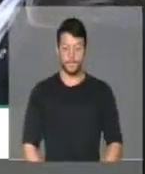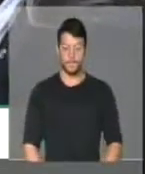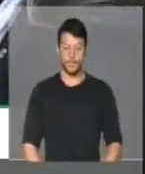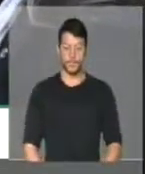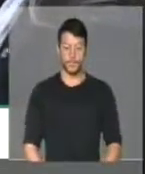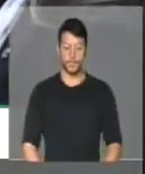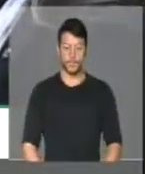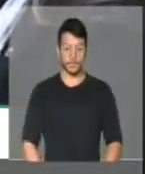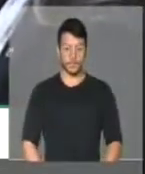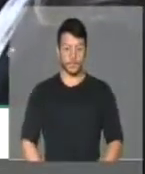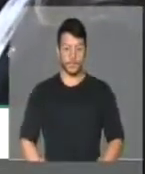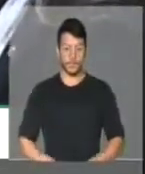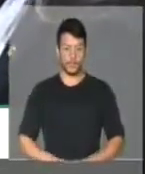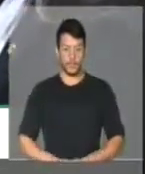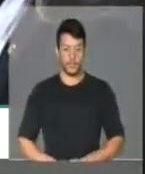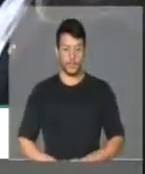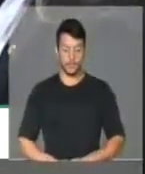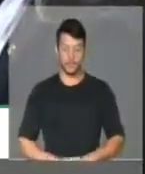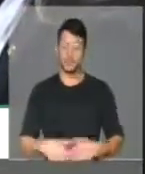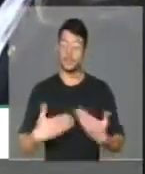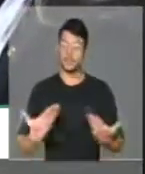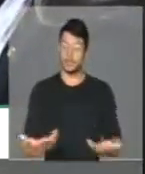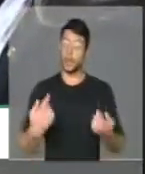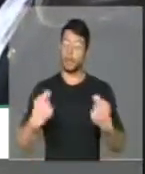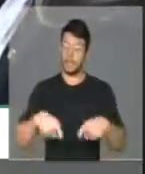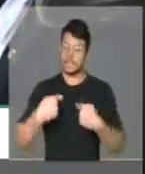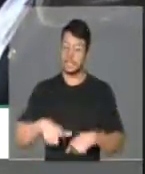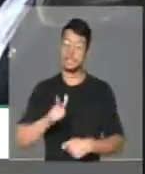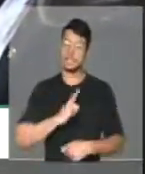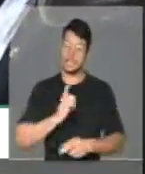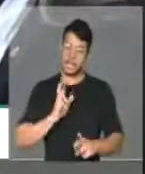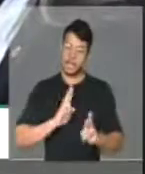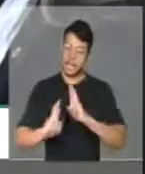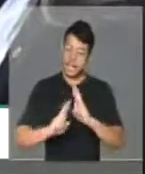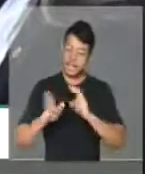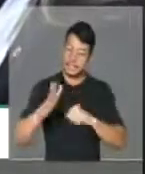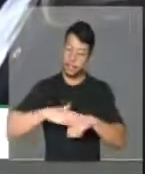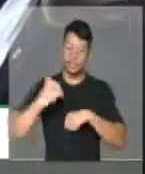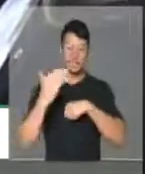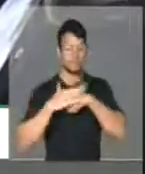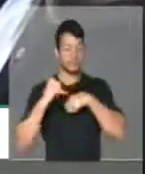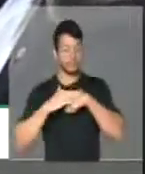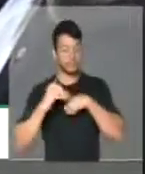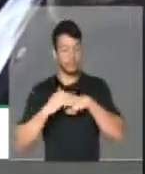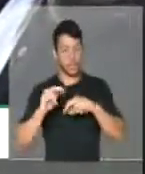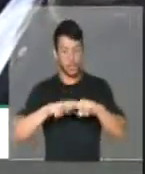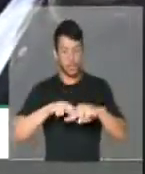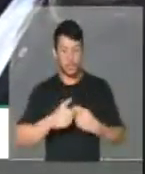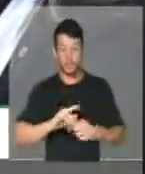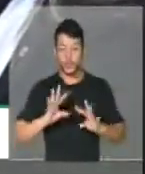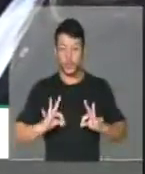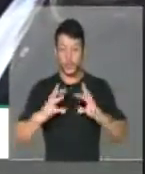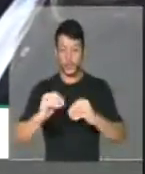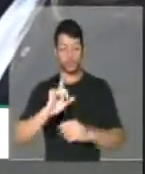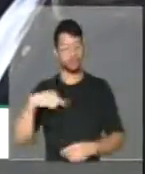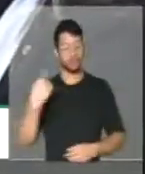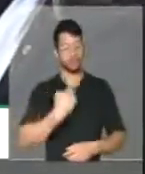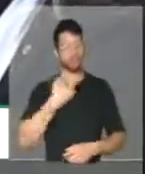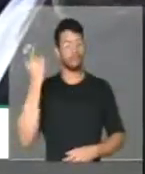que era importante humanizar a relação nesse tratamento. E a partir daí, então, todos